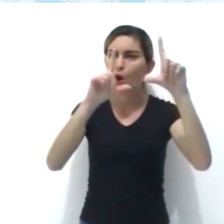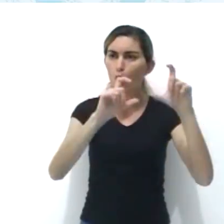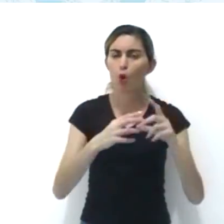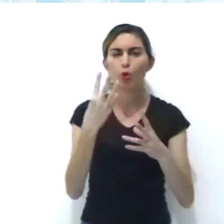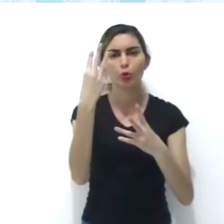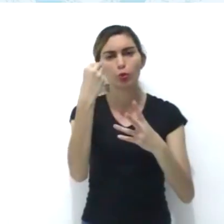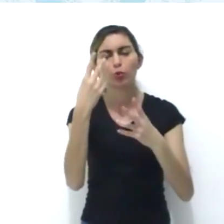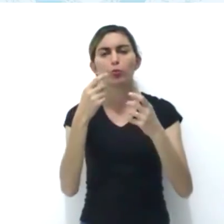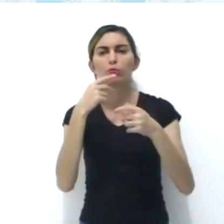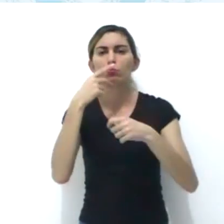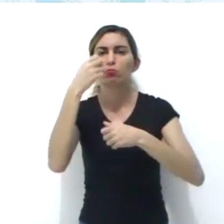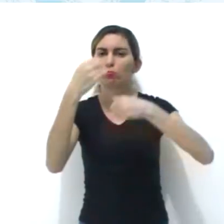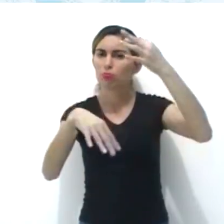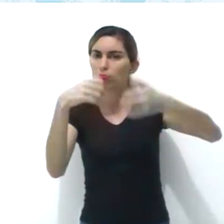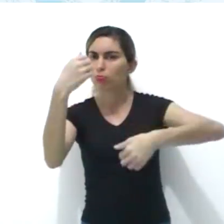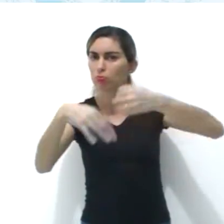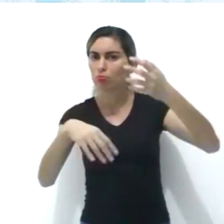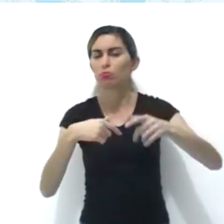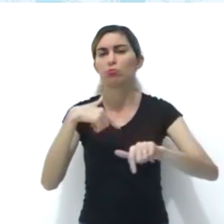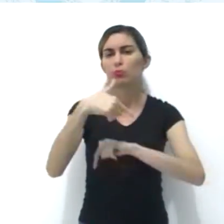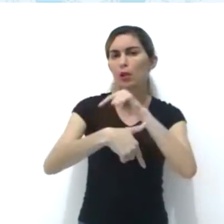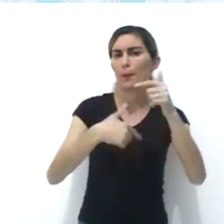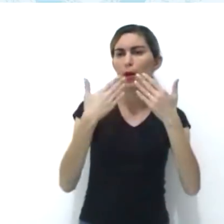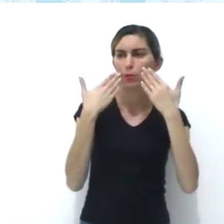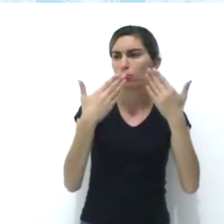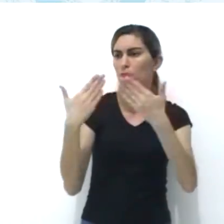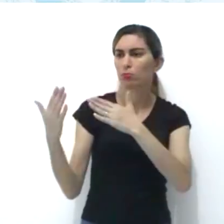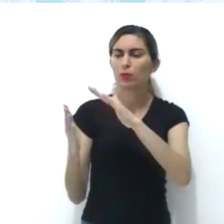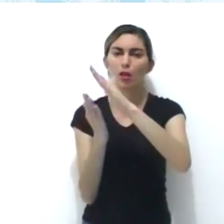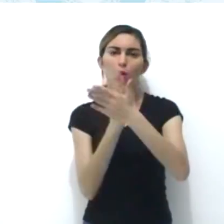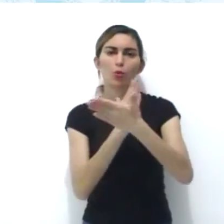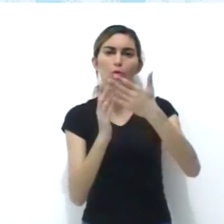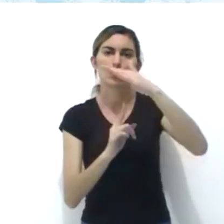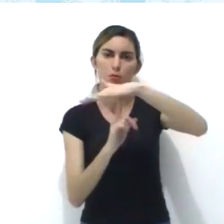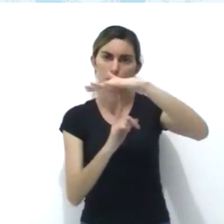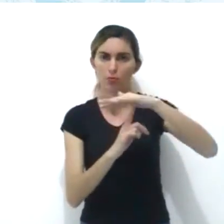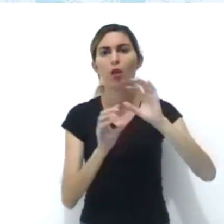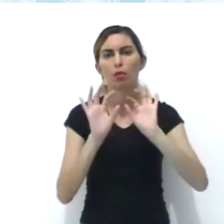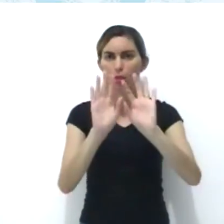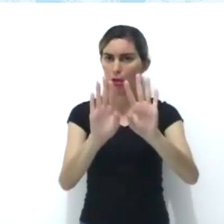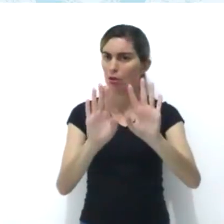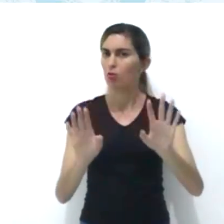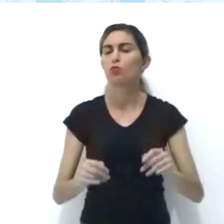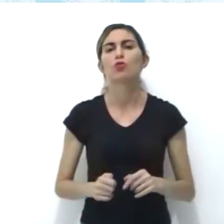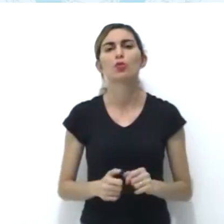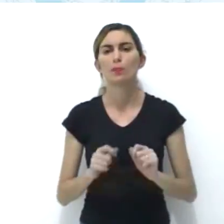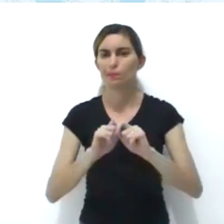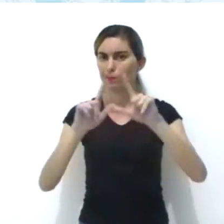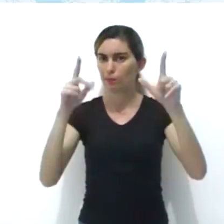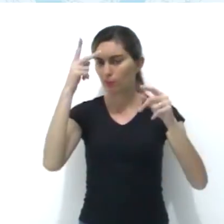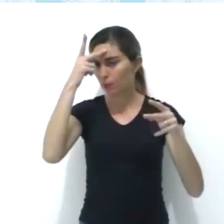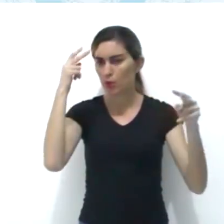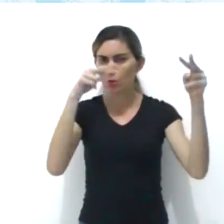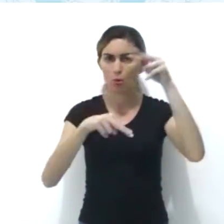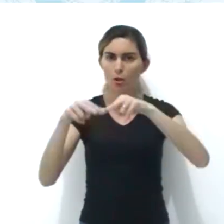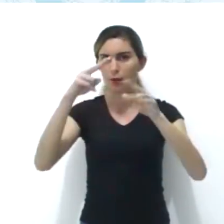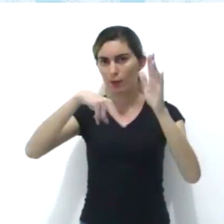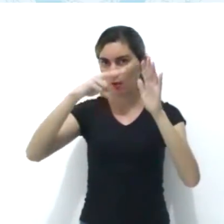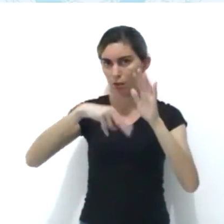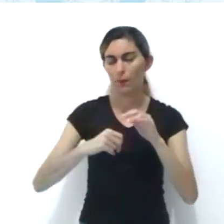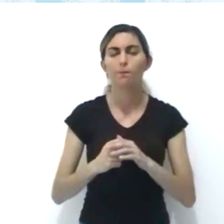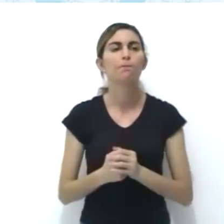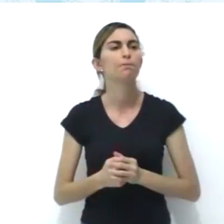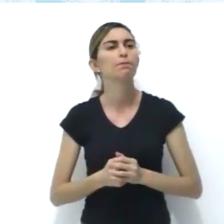as fotos, os depoimentos, os trabalhos que algumas feiras deixam lá, os trabalhos que foram apresentados disponíveis